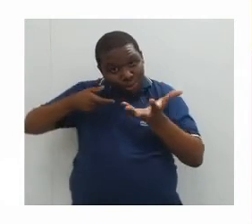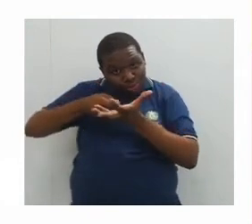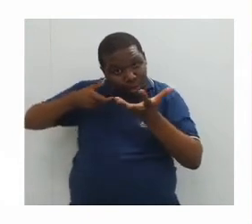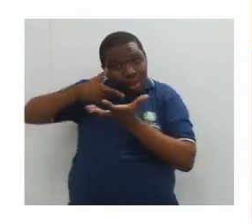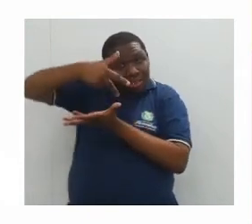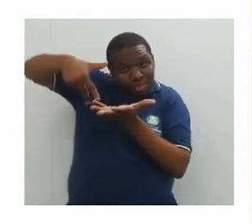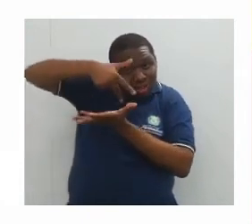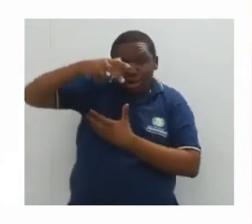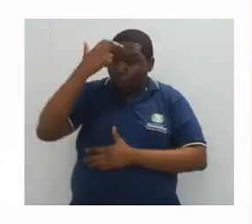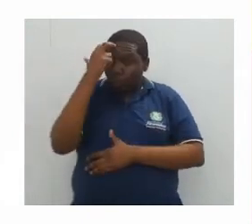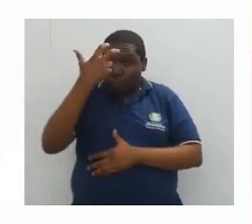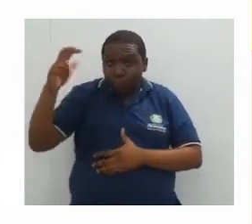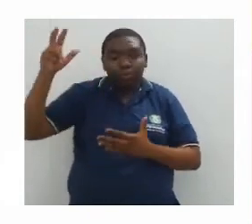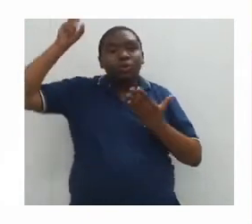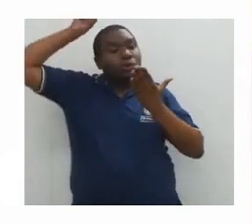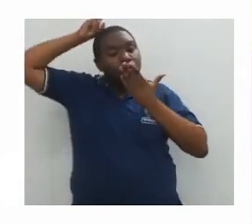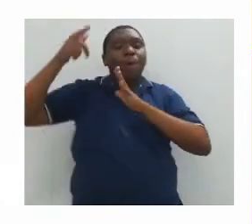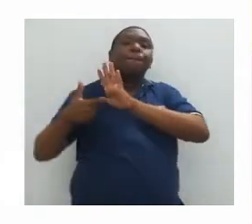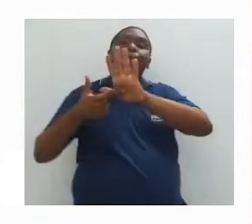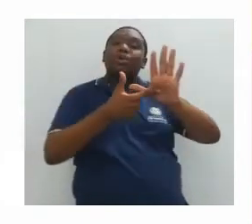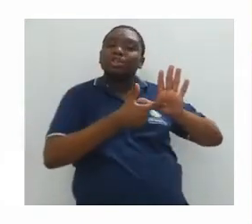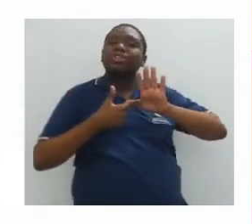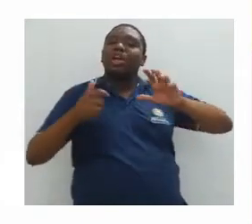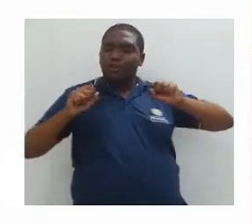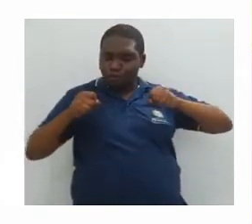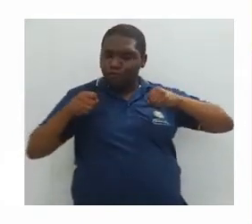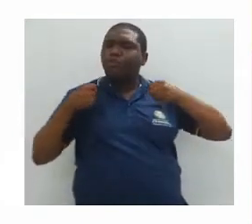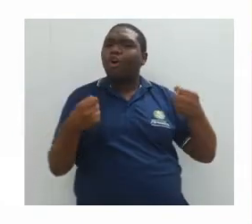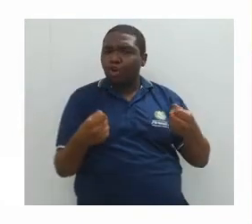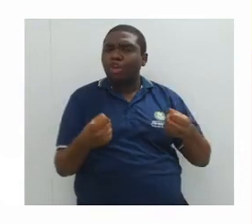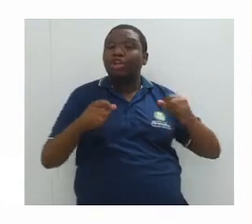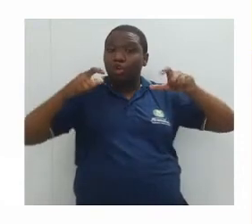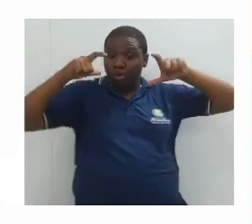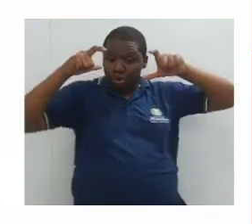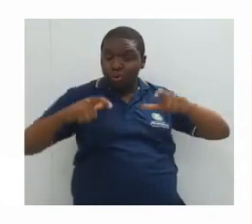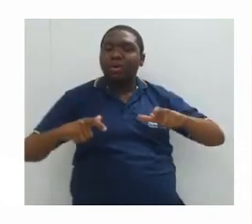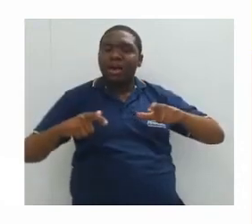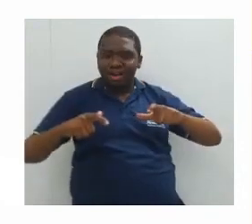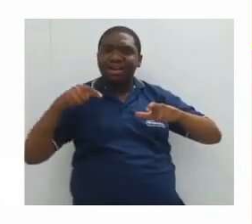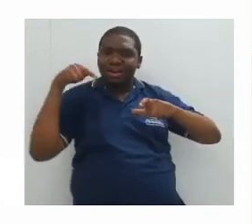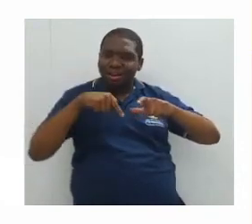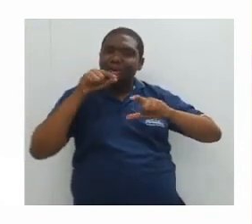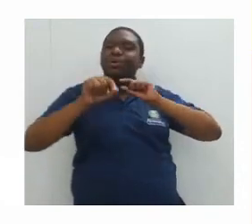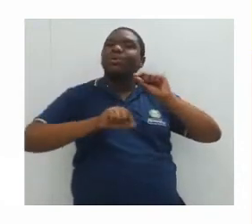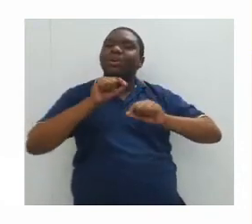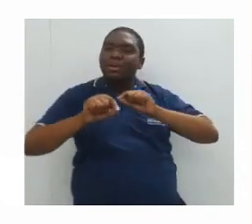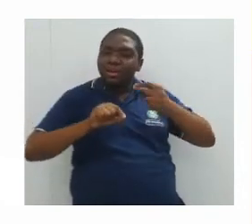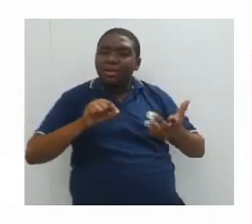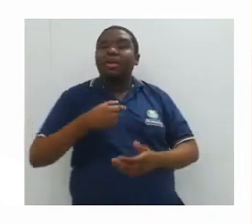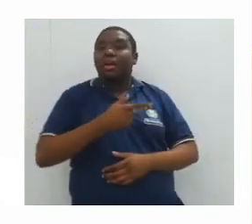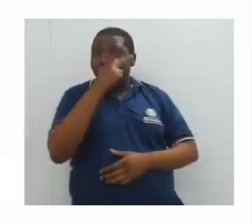cultura indígena e, vamos dizer, fortificar esses locais onde